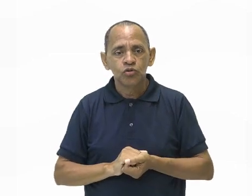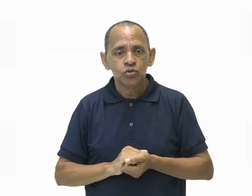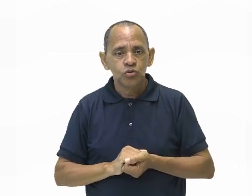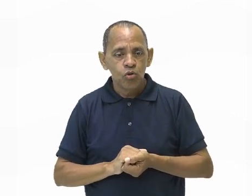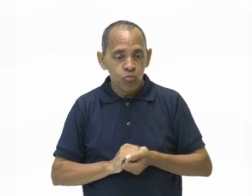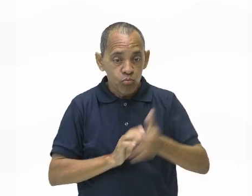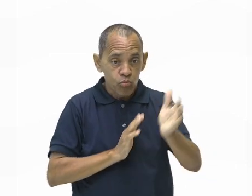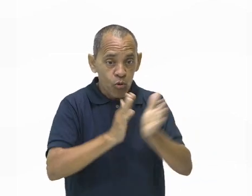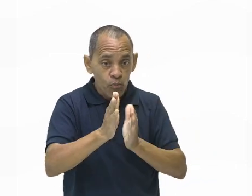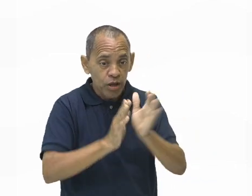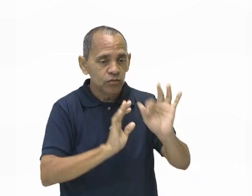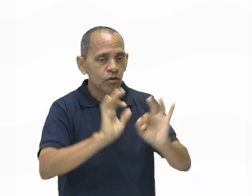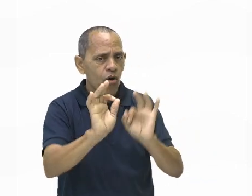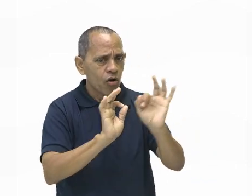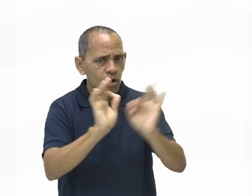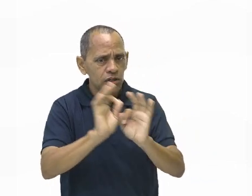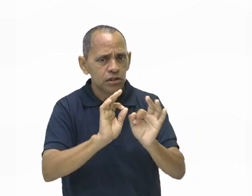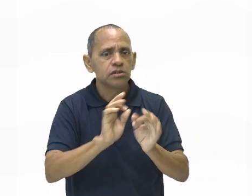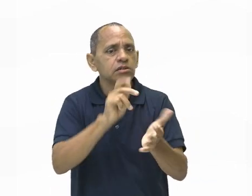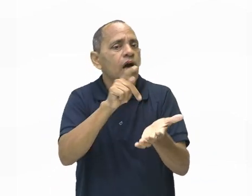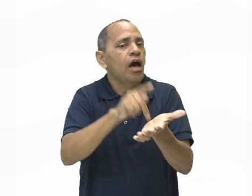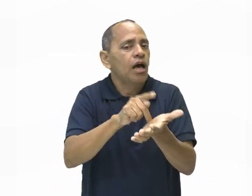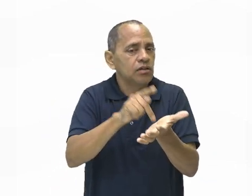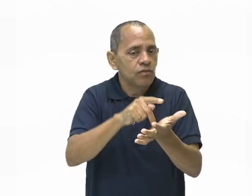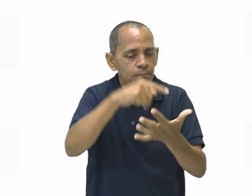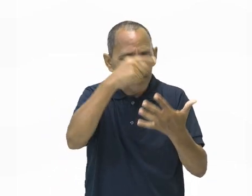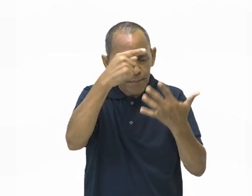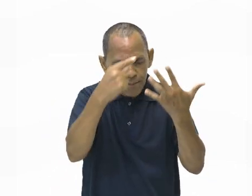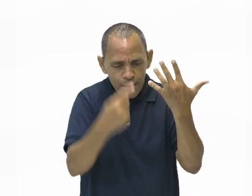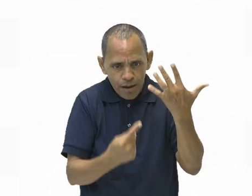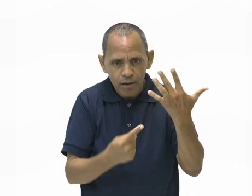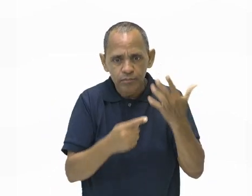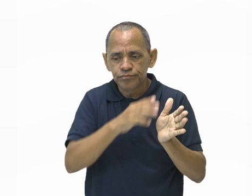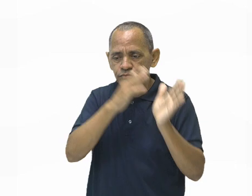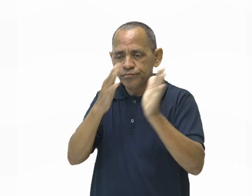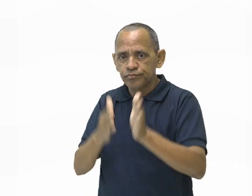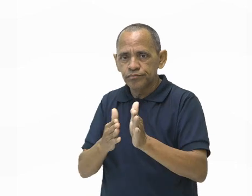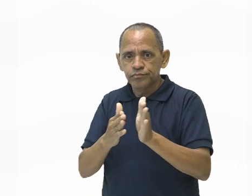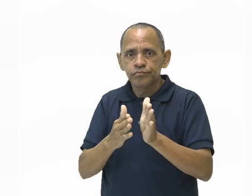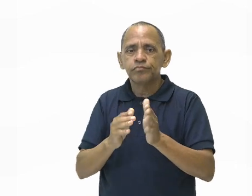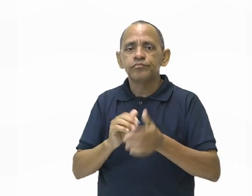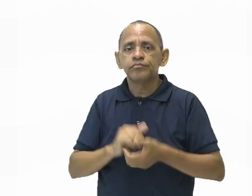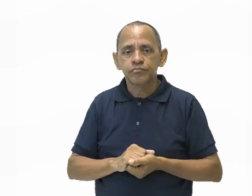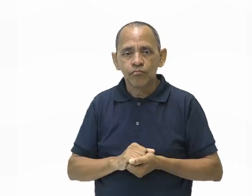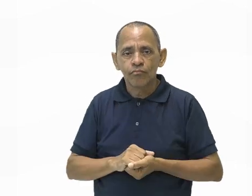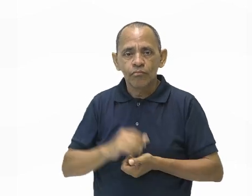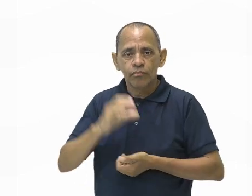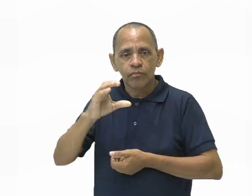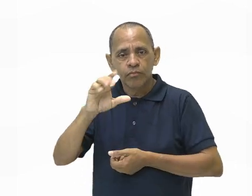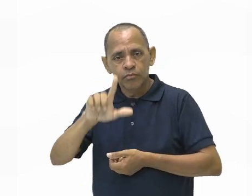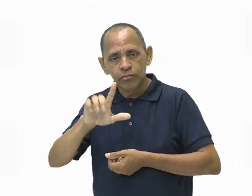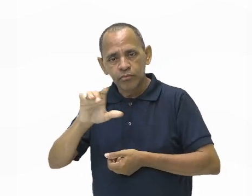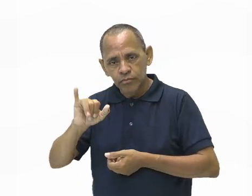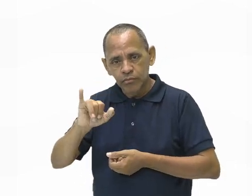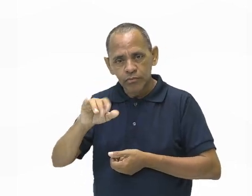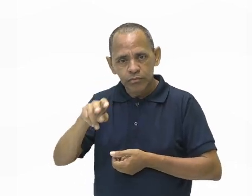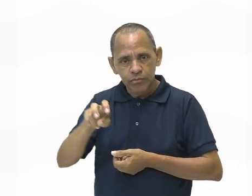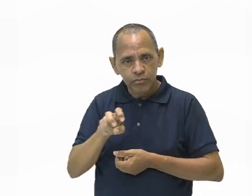os fatos, certo? Continuando, o clímax, né? Vamos clicar ali no